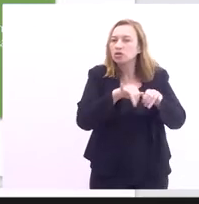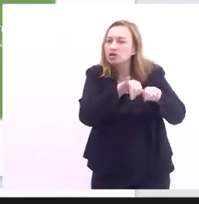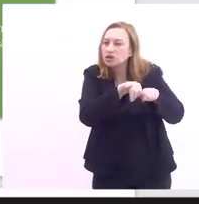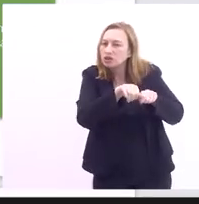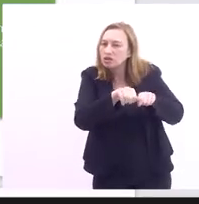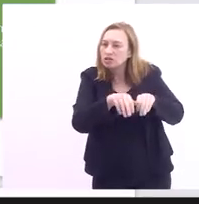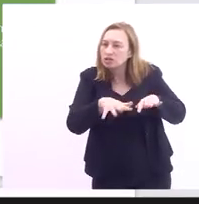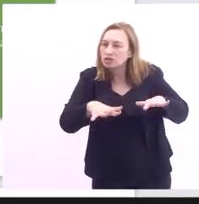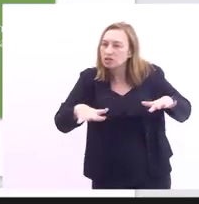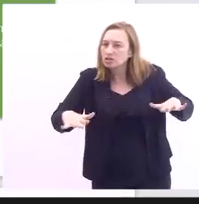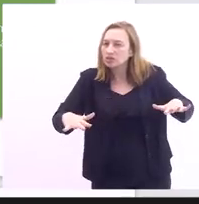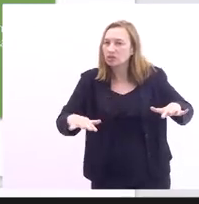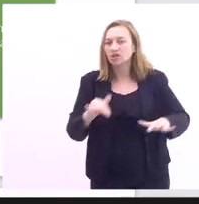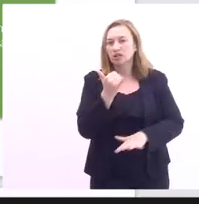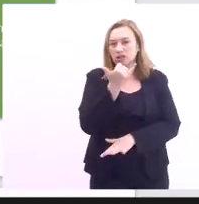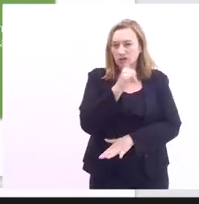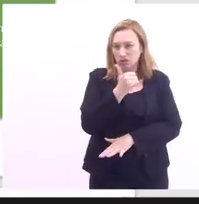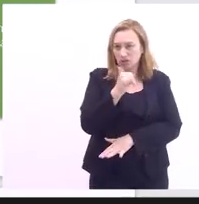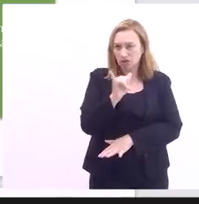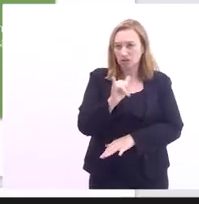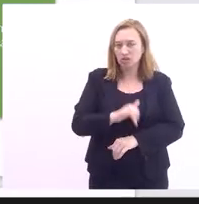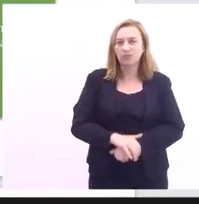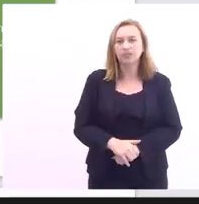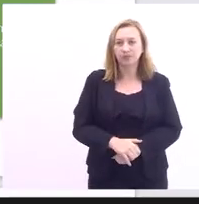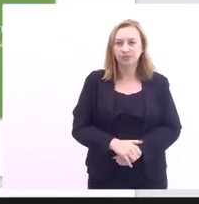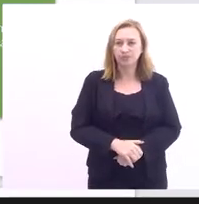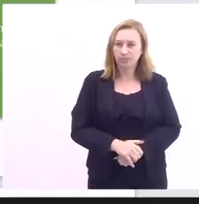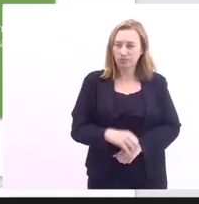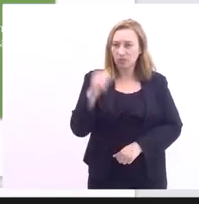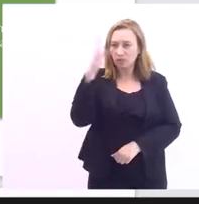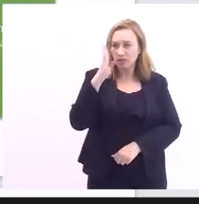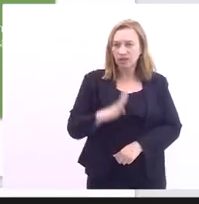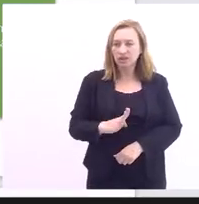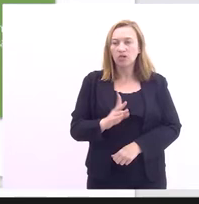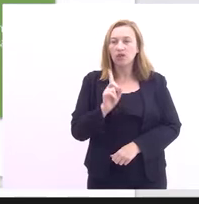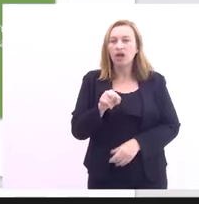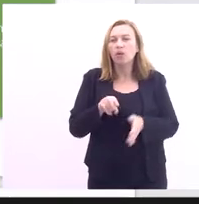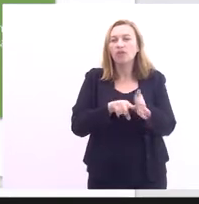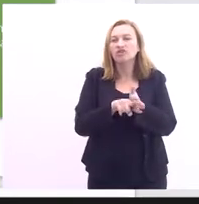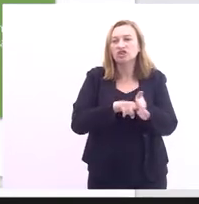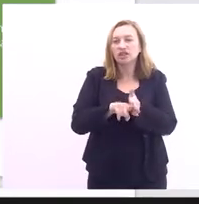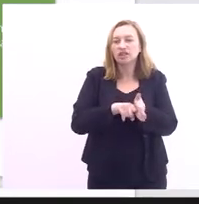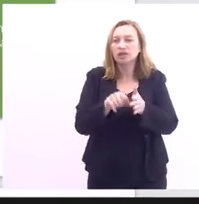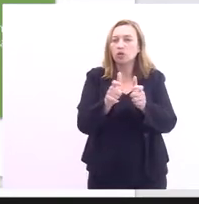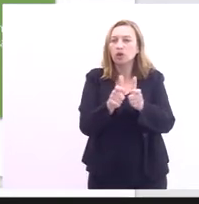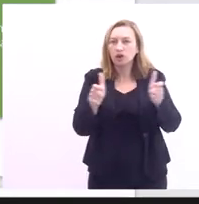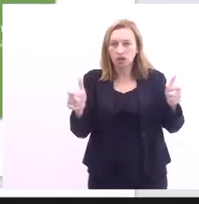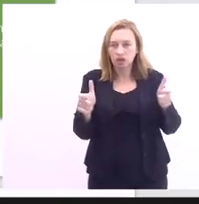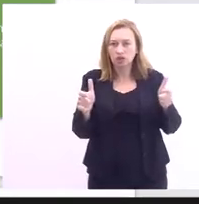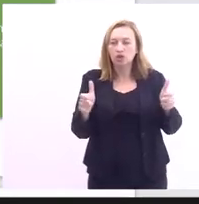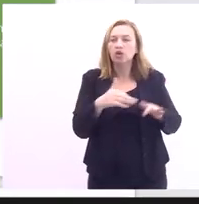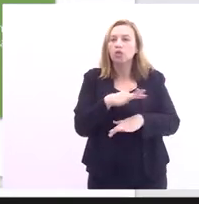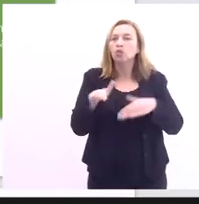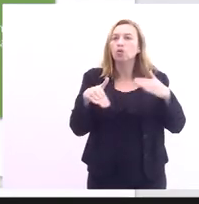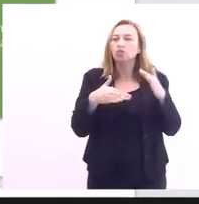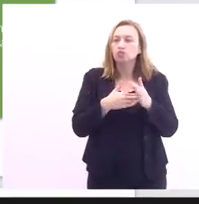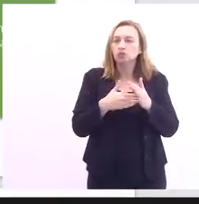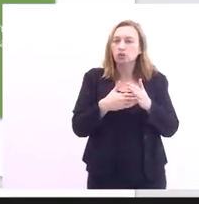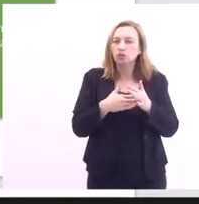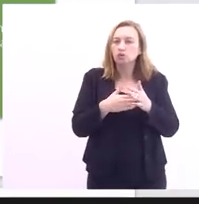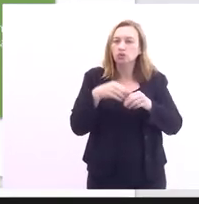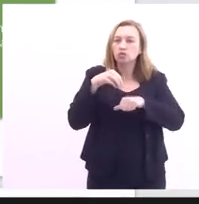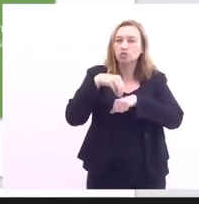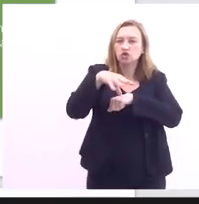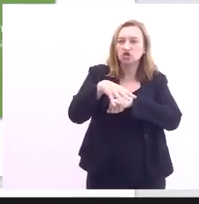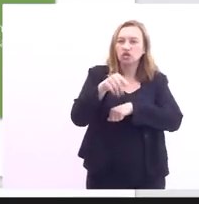distribuidoras, transmissoras e geradoras do Brasil. É uma fiscalização bastante ampla, com todos os indicadores